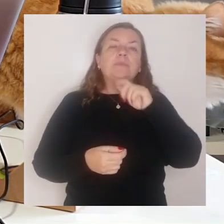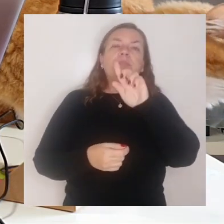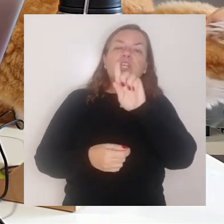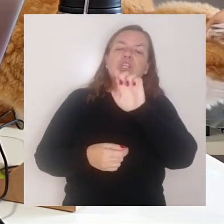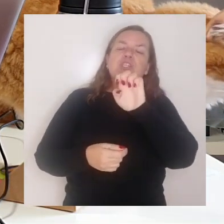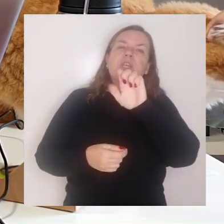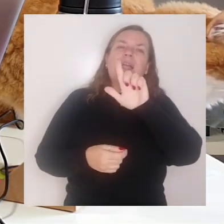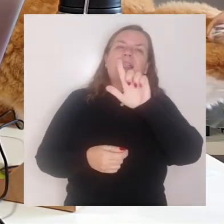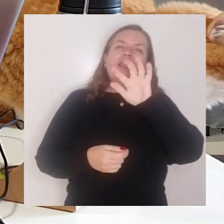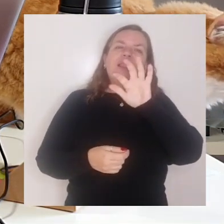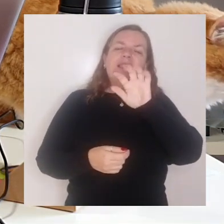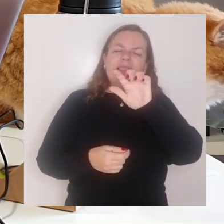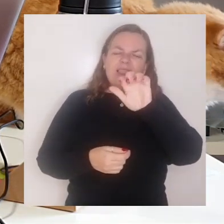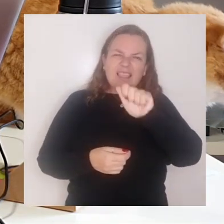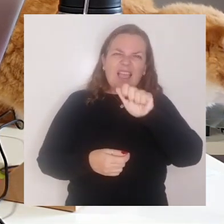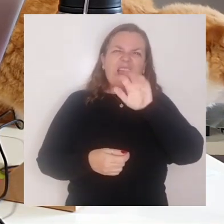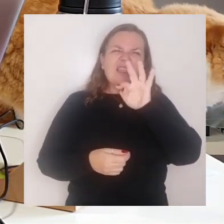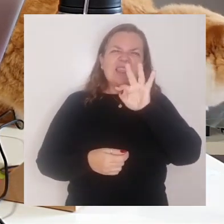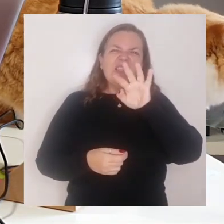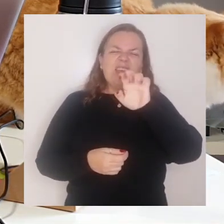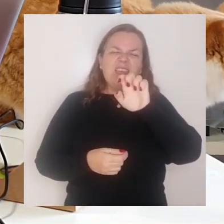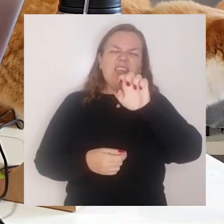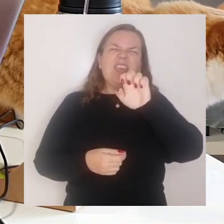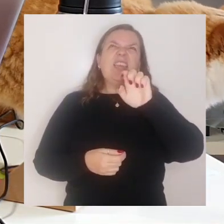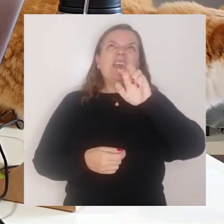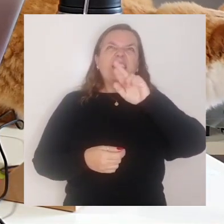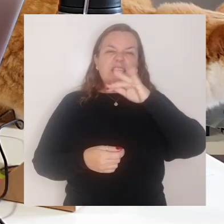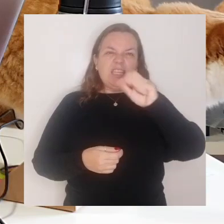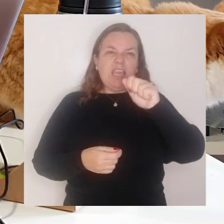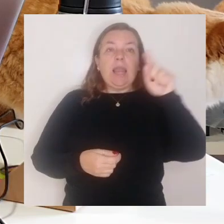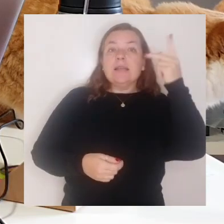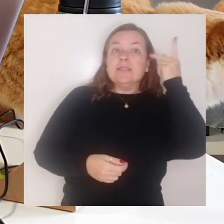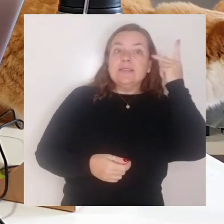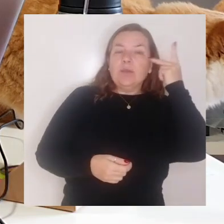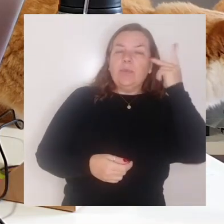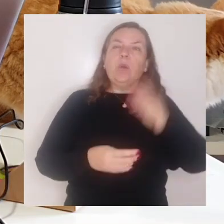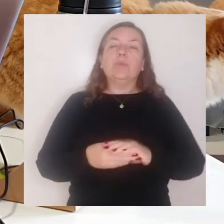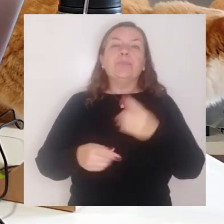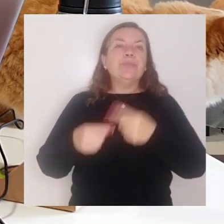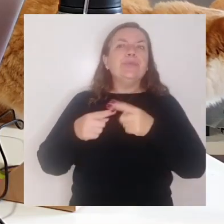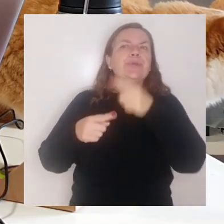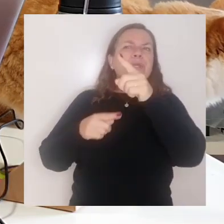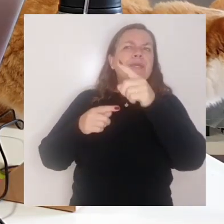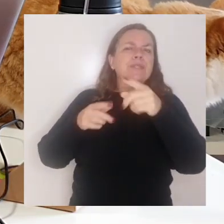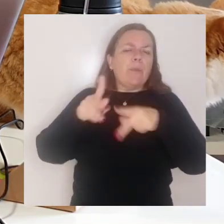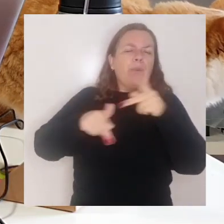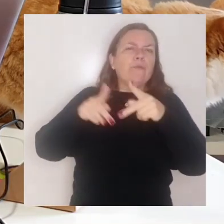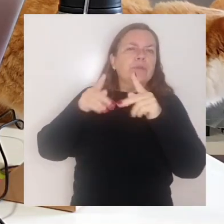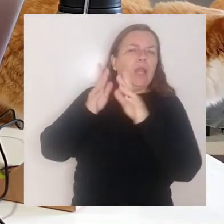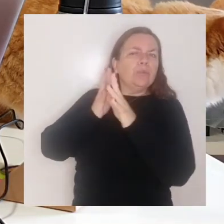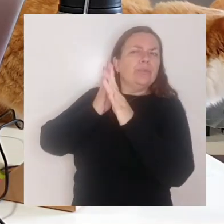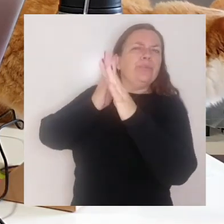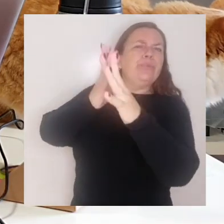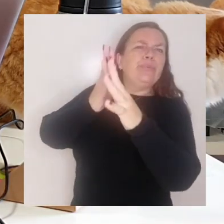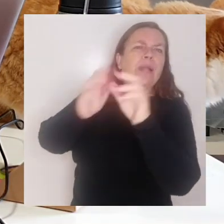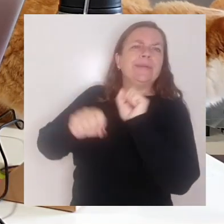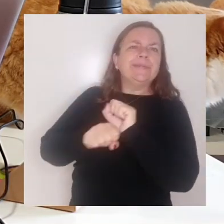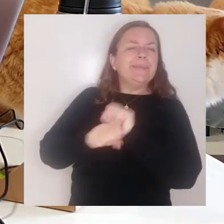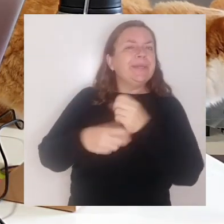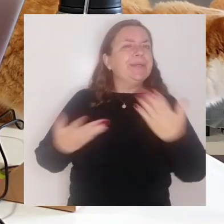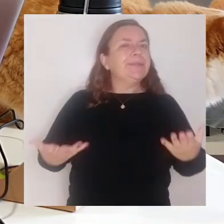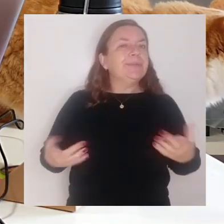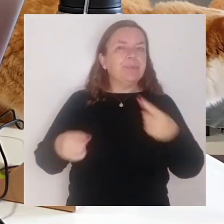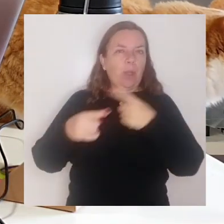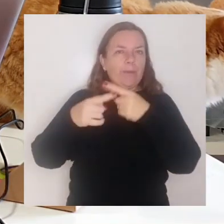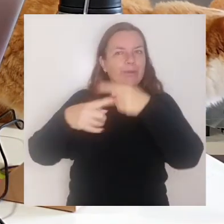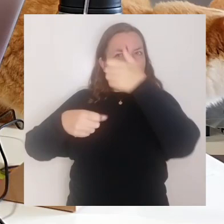Mores. É assim que fala. Ela fica em Votuporanga, no interior de São Paulo. E por que que esse povo todo tá lá na fila esperando para comprar sorvete, gente?